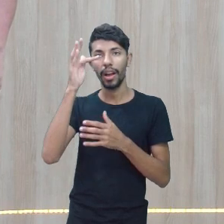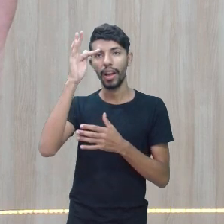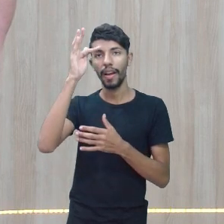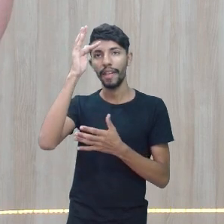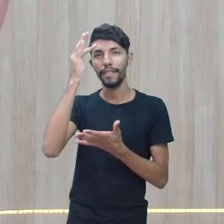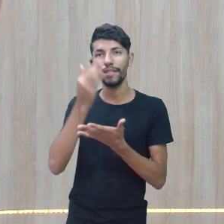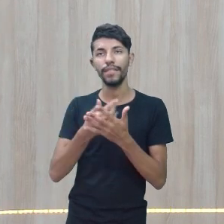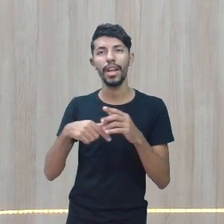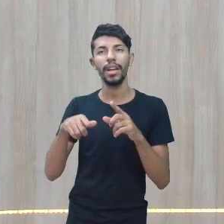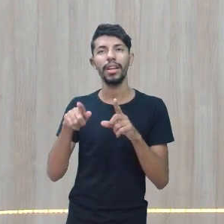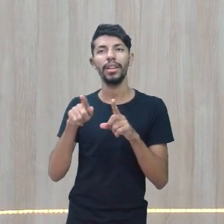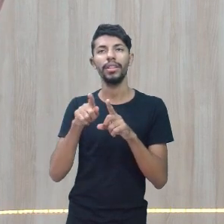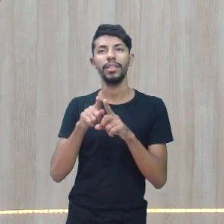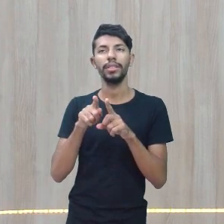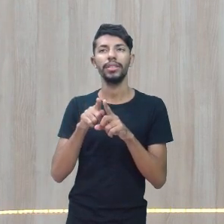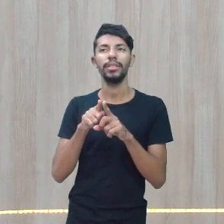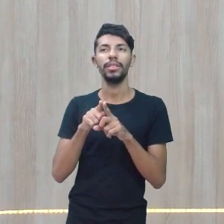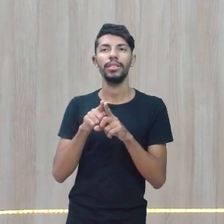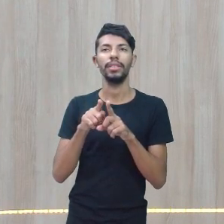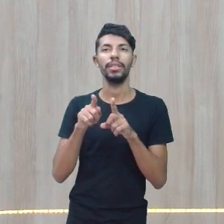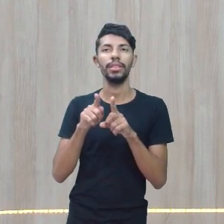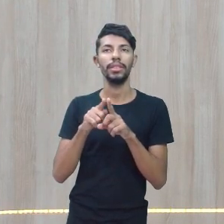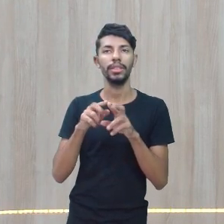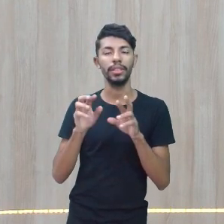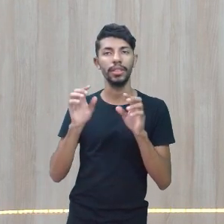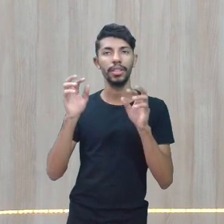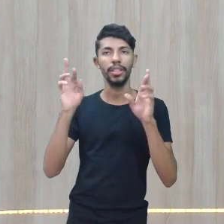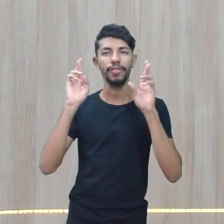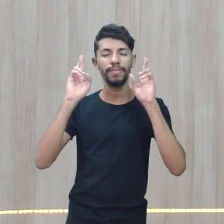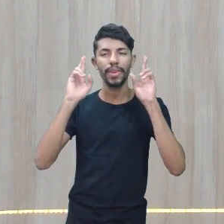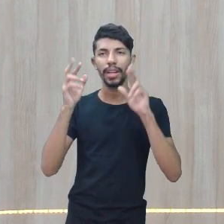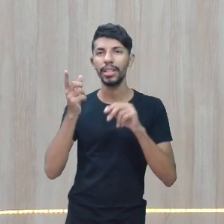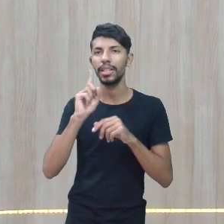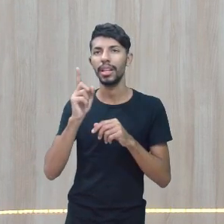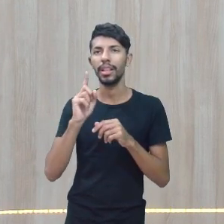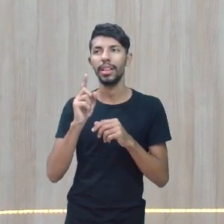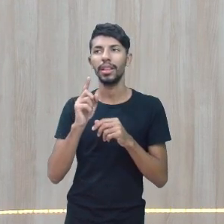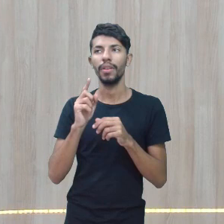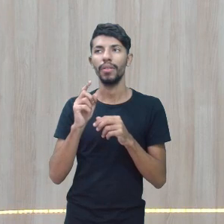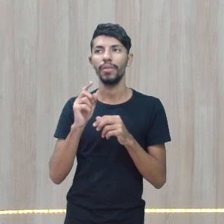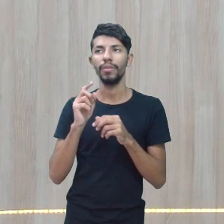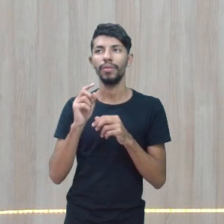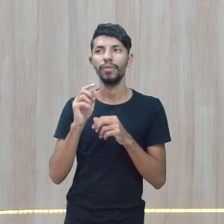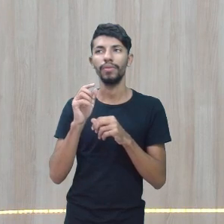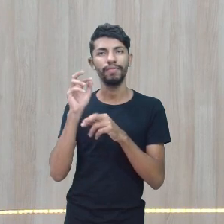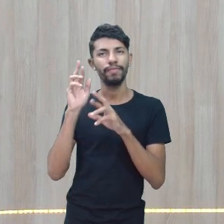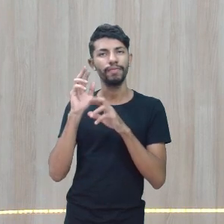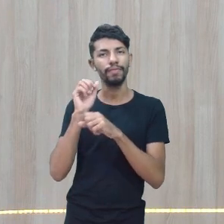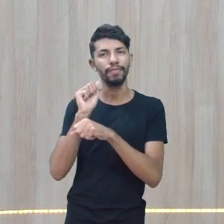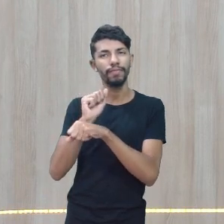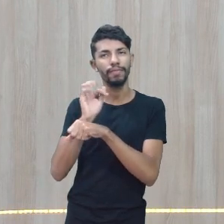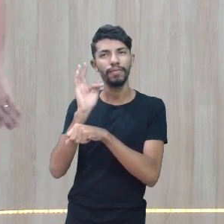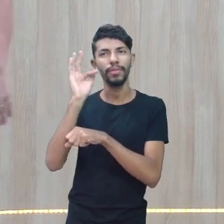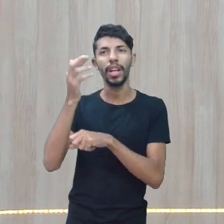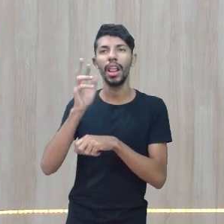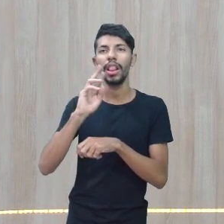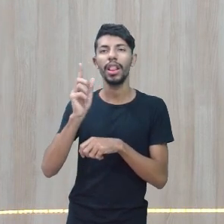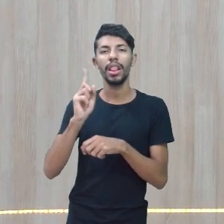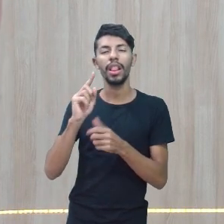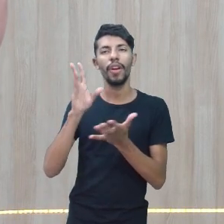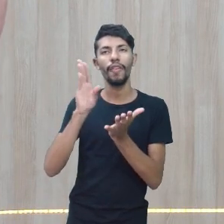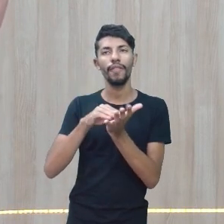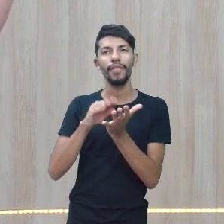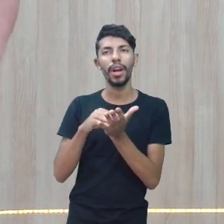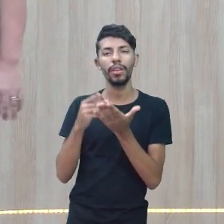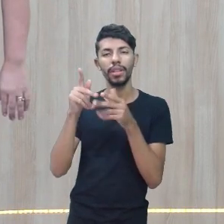falta a este povo. Ou fé e esperança não falta a esse povo. E aqui na letra B nós